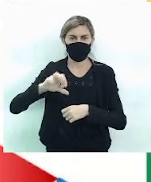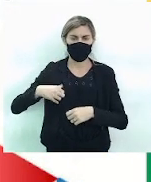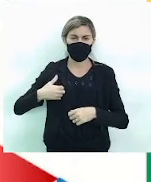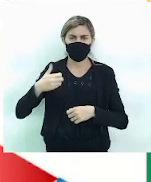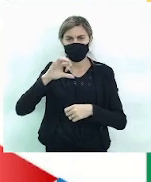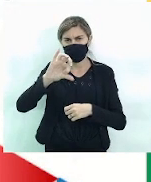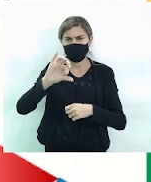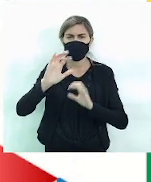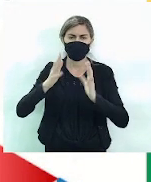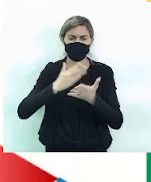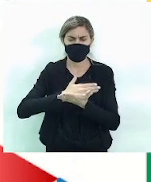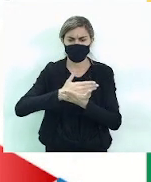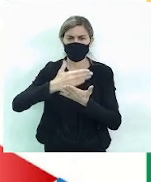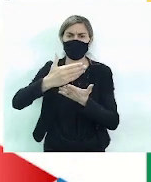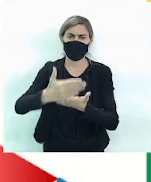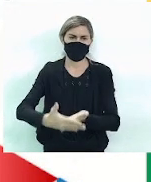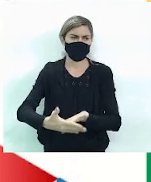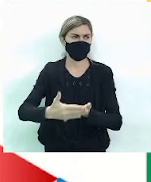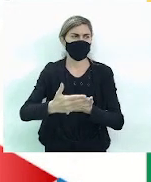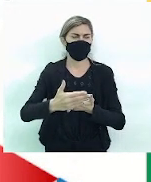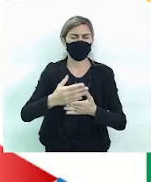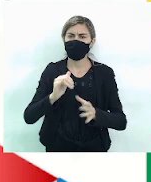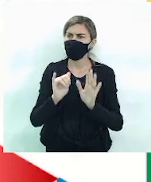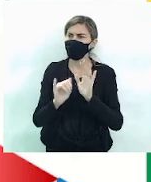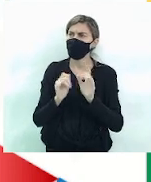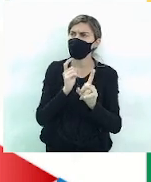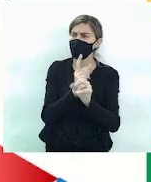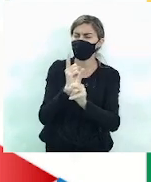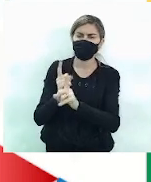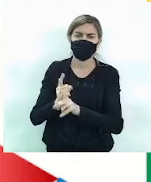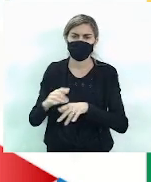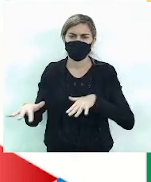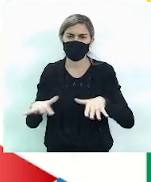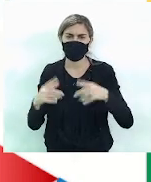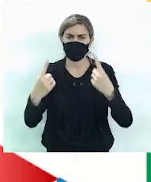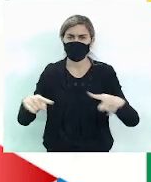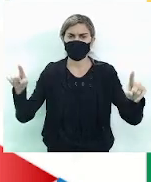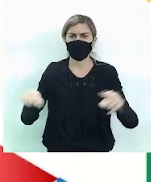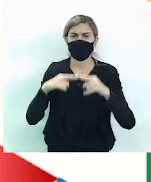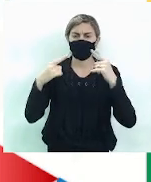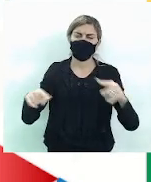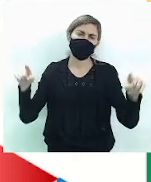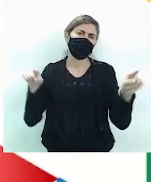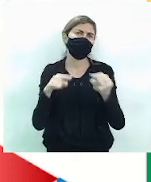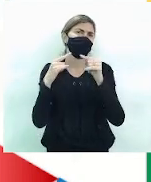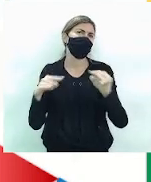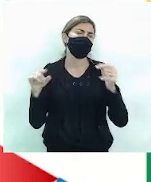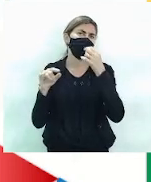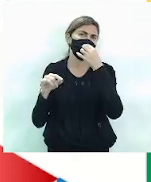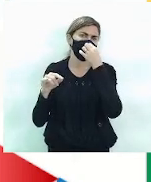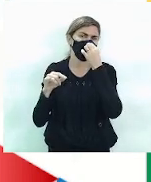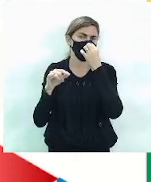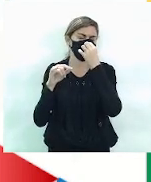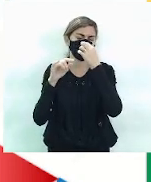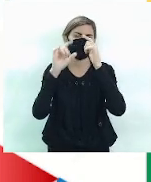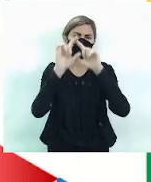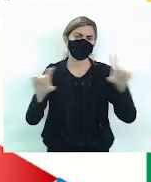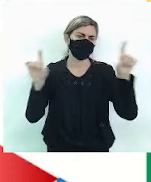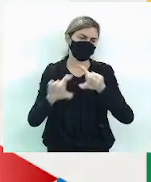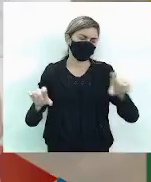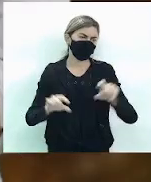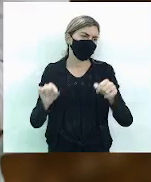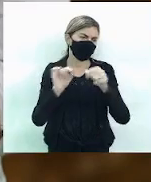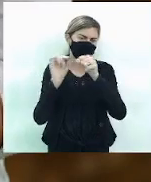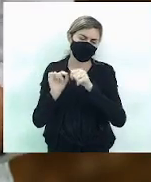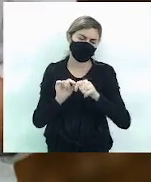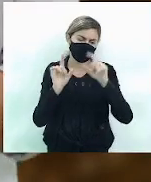ele já começou a se identificar com o ritmo da música, com a música. Né, e ele começou a construir frases.